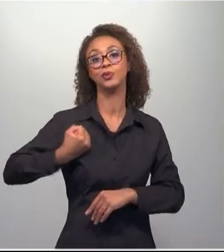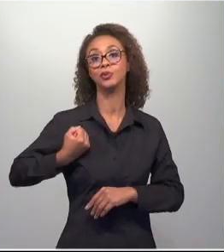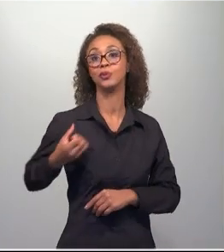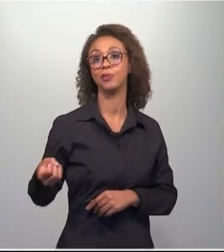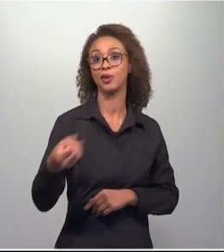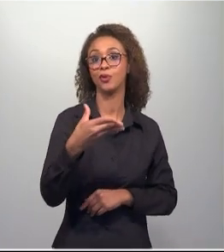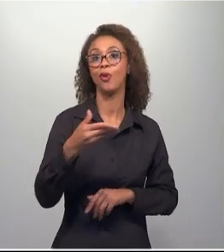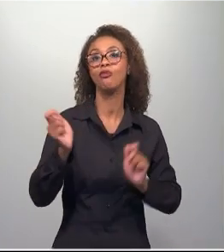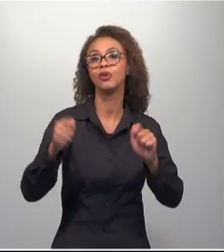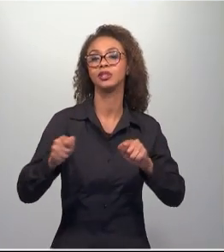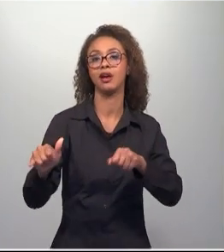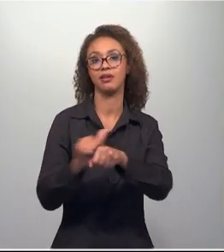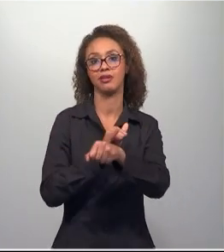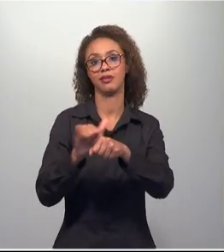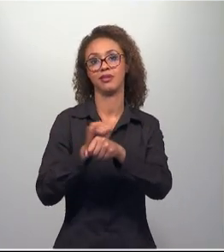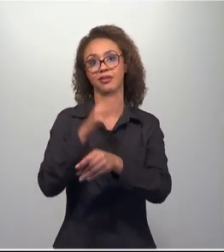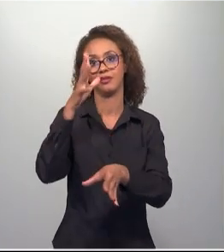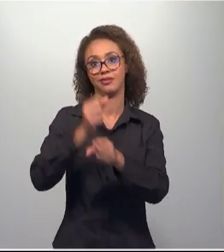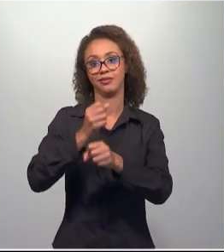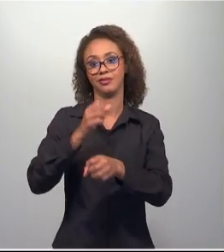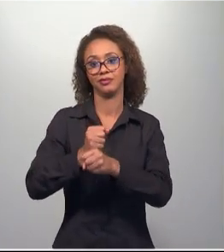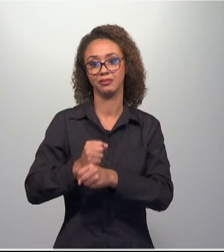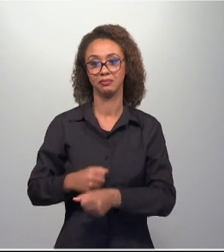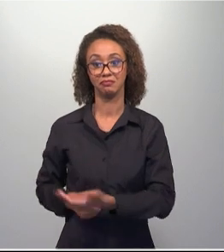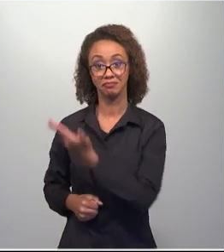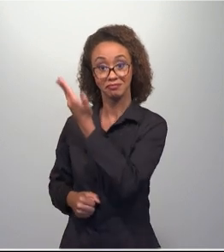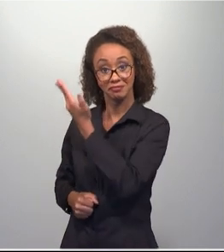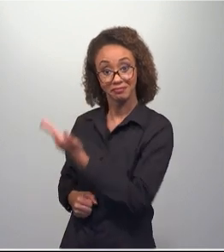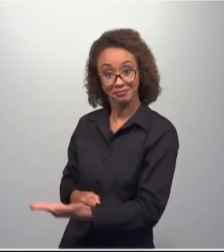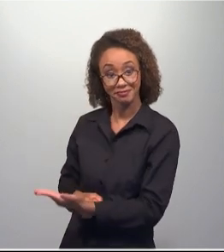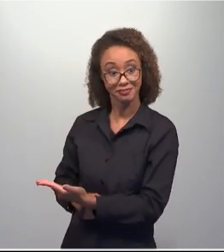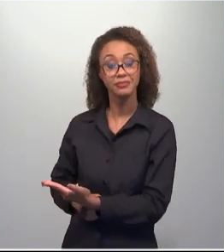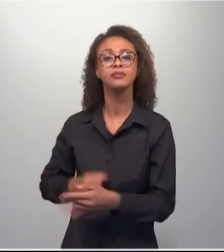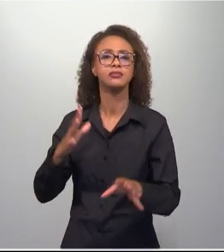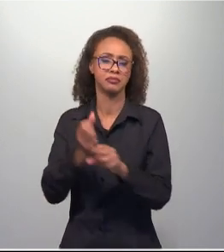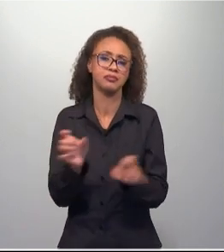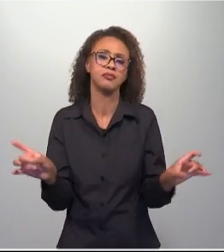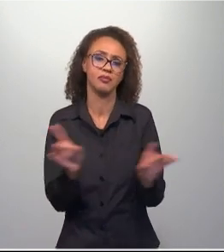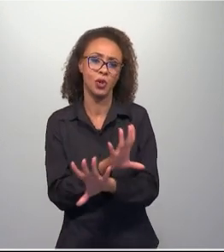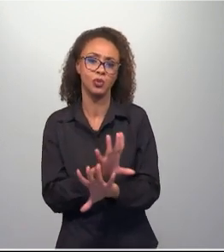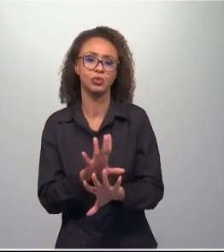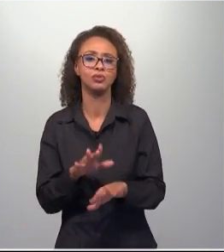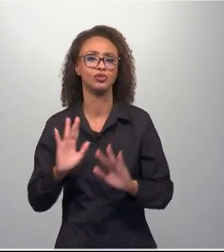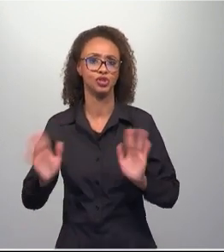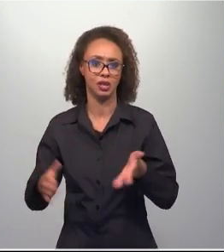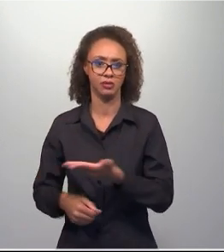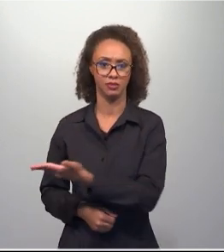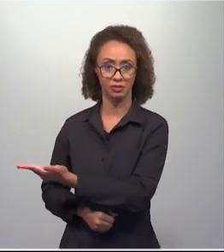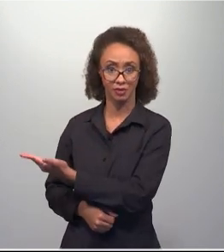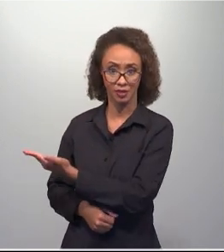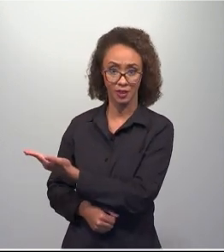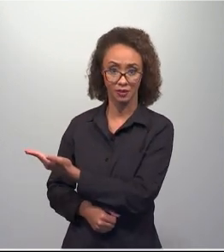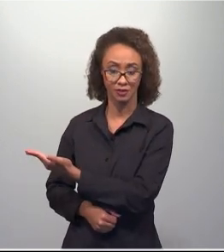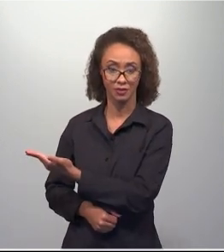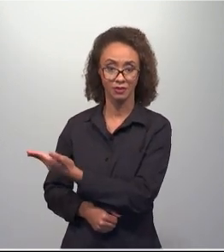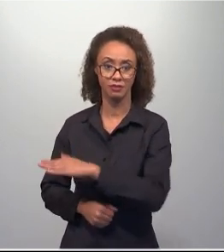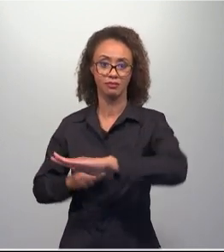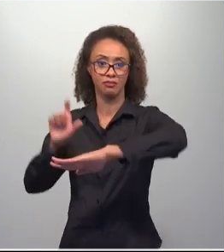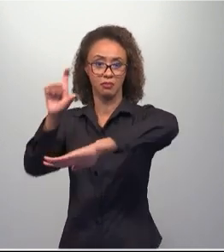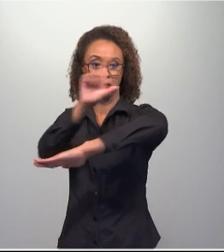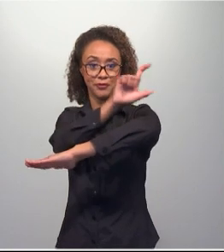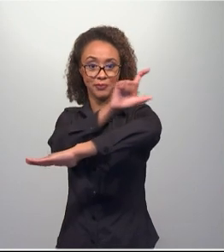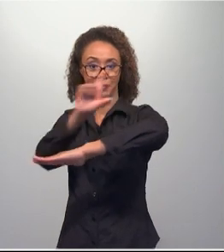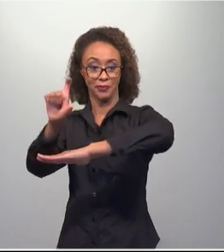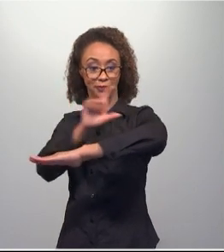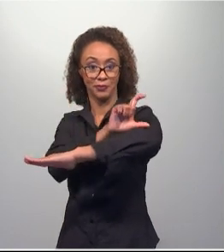somar somei 100 10 + 1 0 0 1